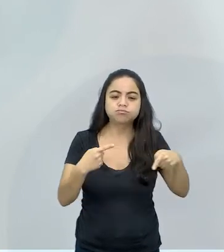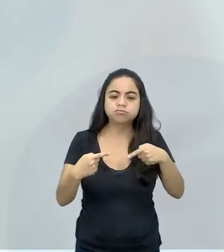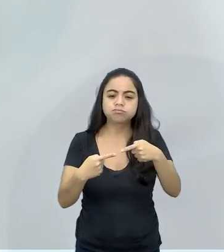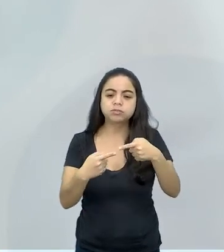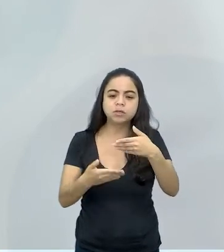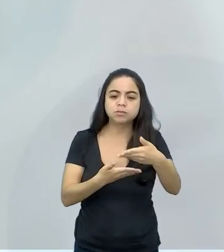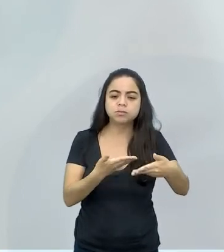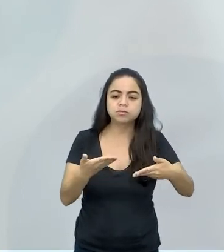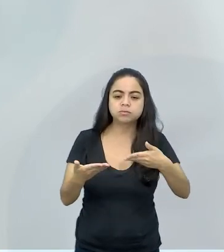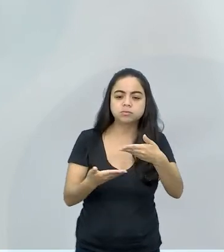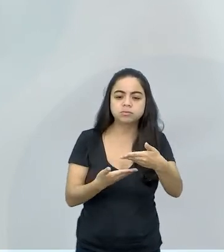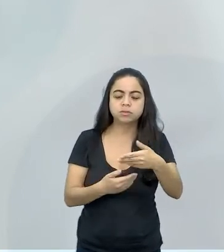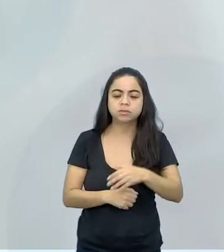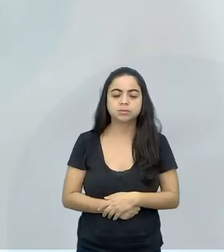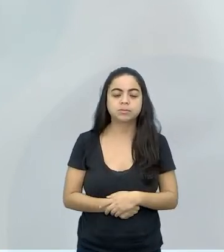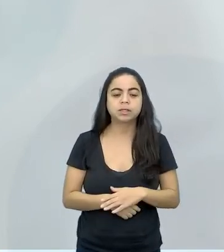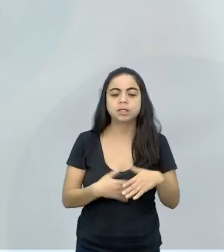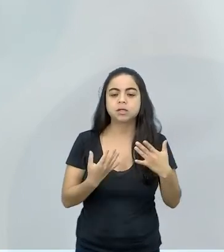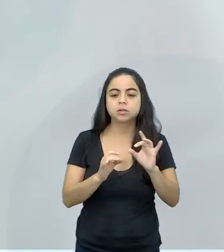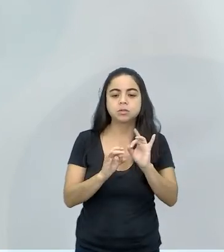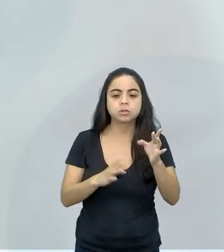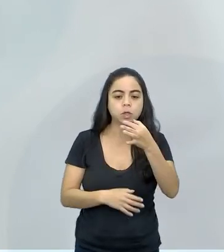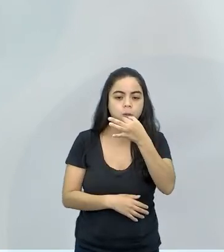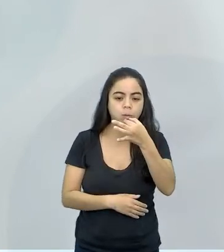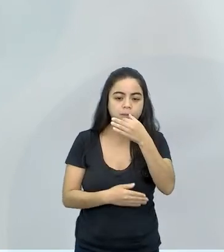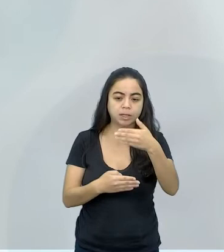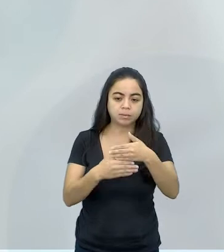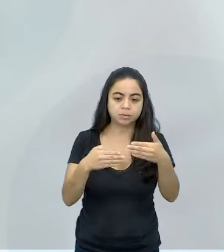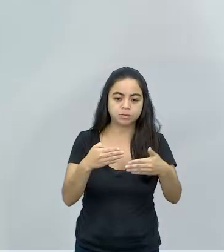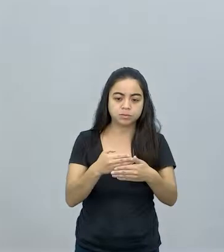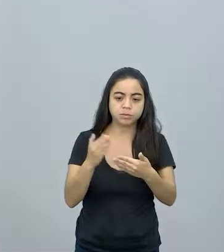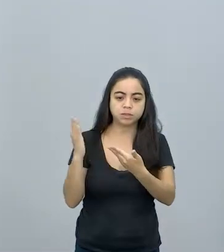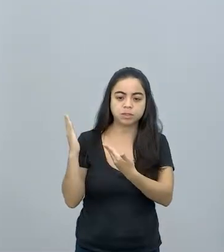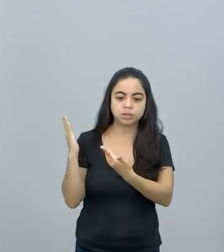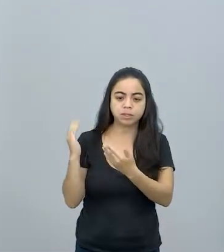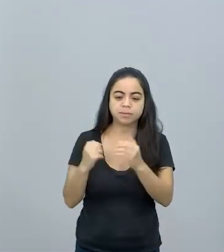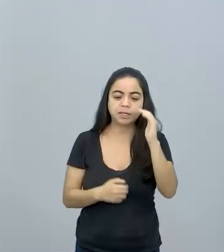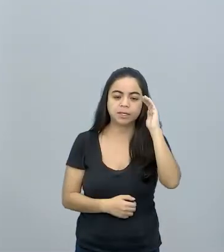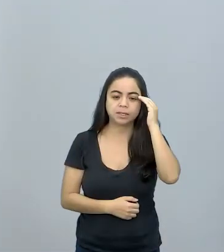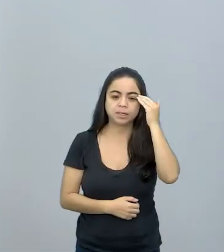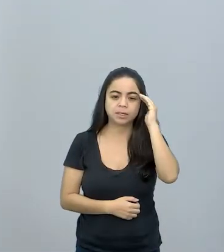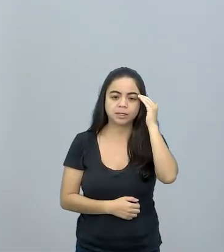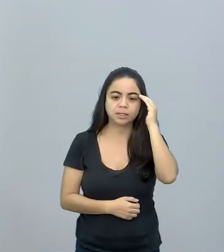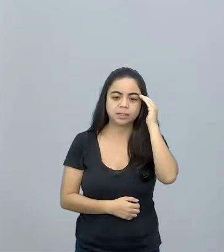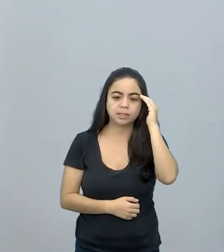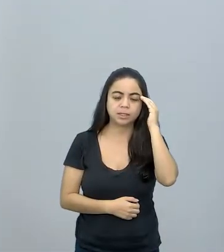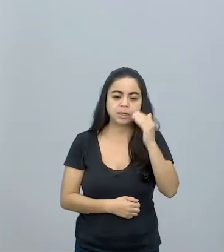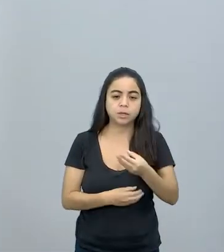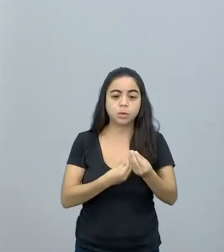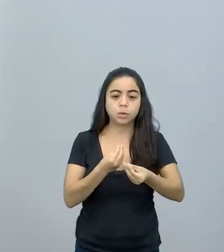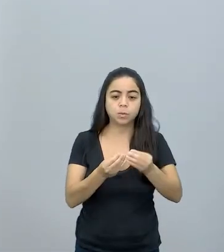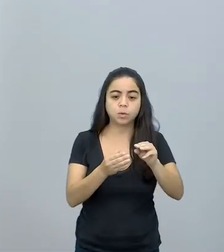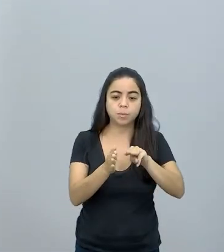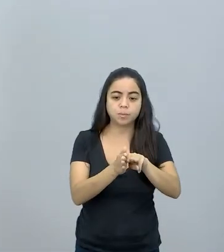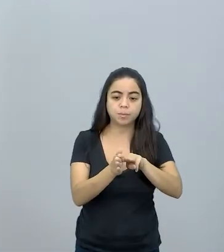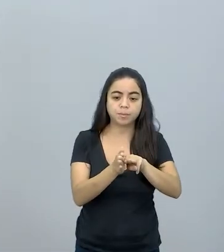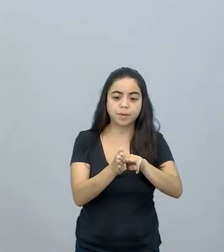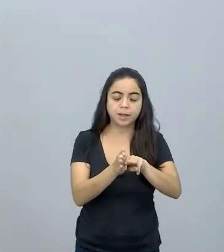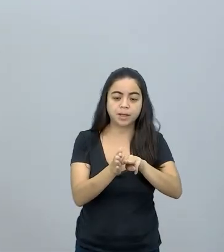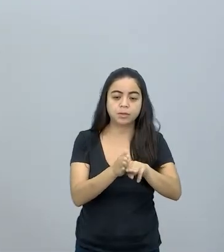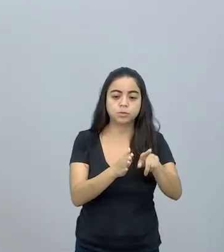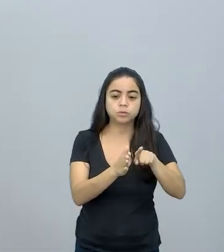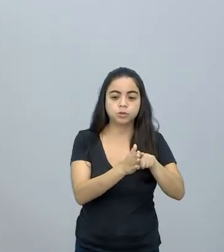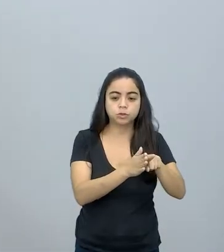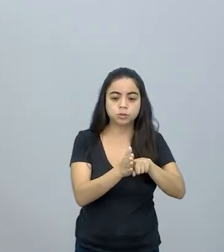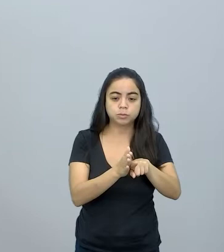só vou fazer um breve comentário em relação a esse slide, para vocês entenderem um método para o método de